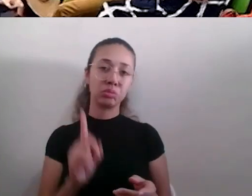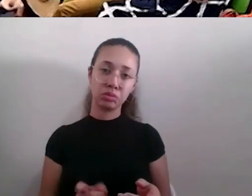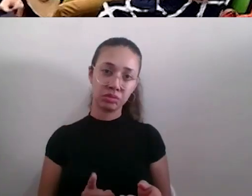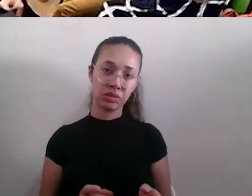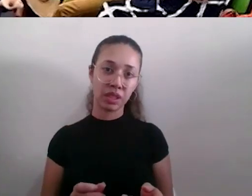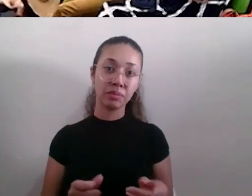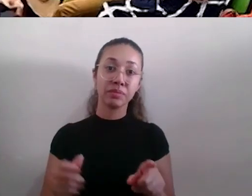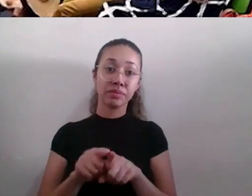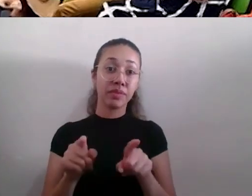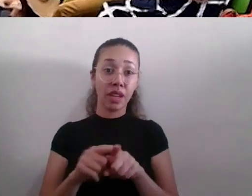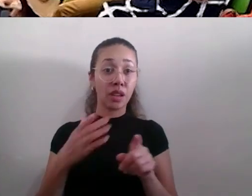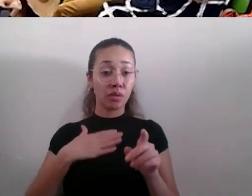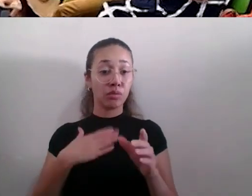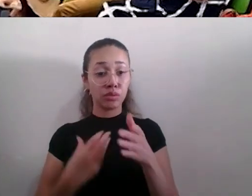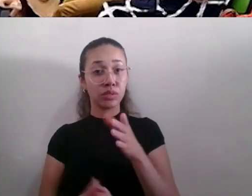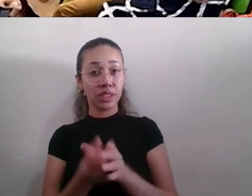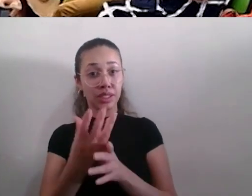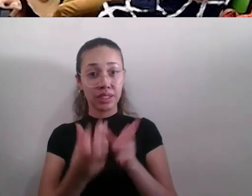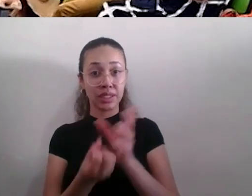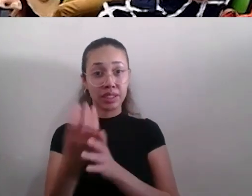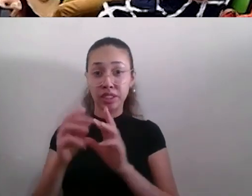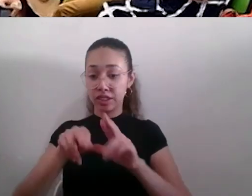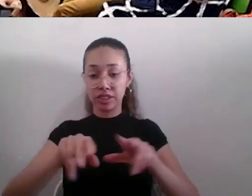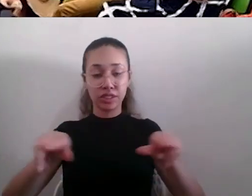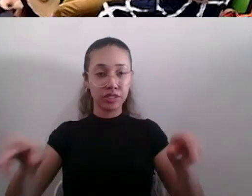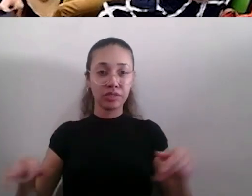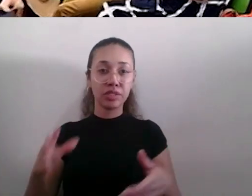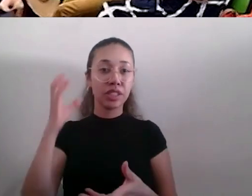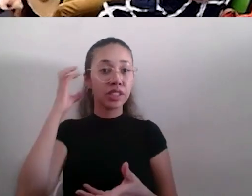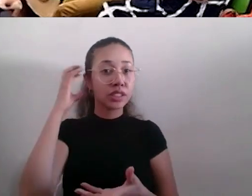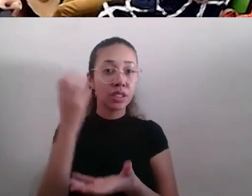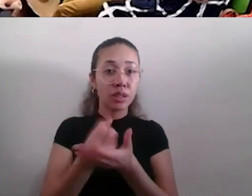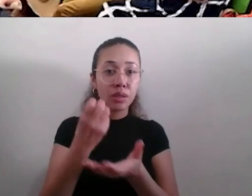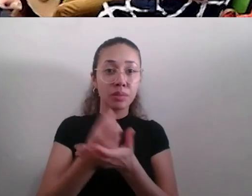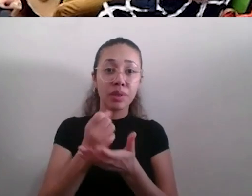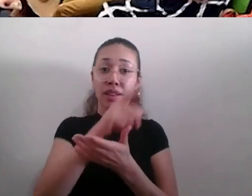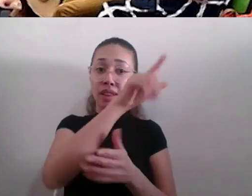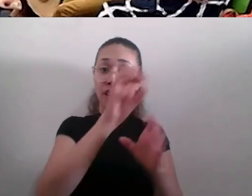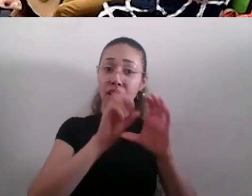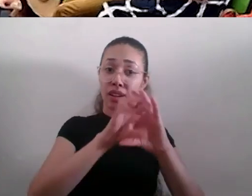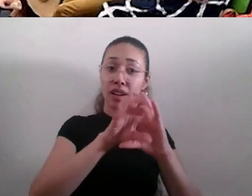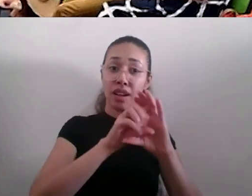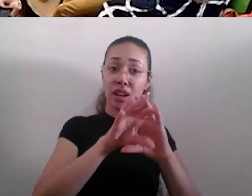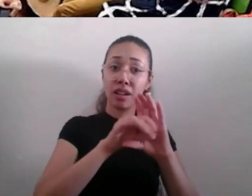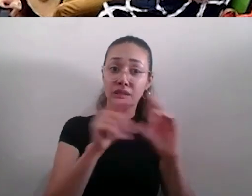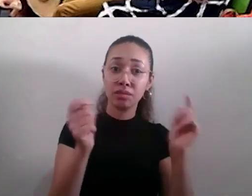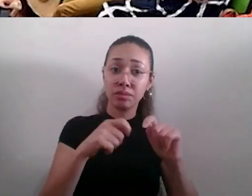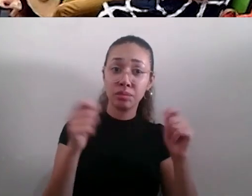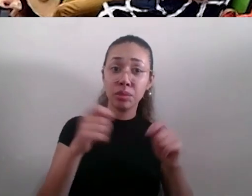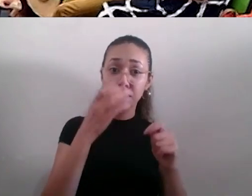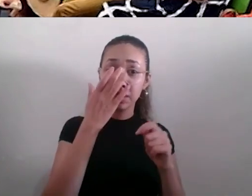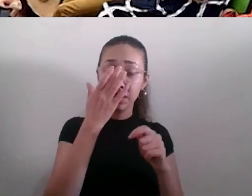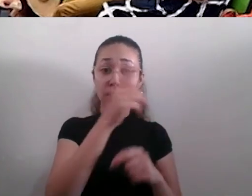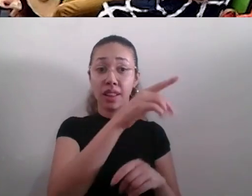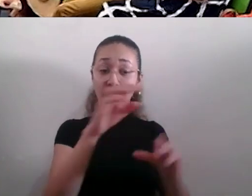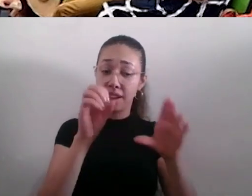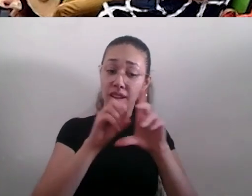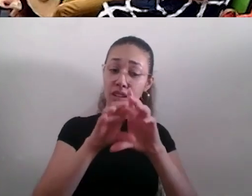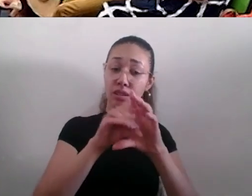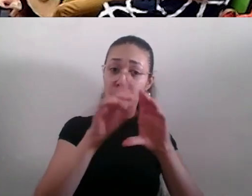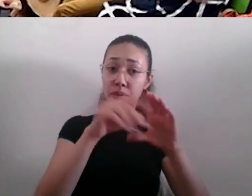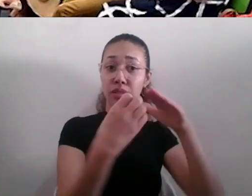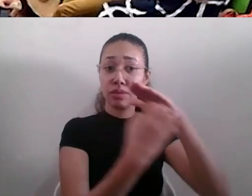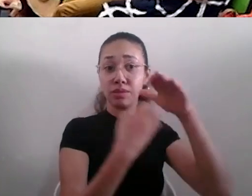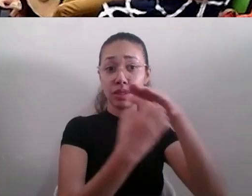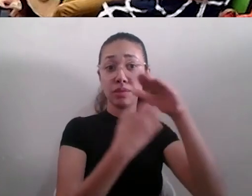você produza, a gente já produziu vários podcasts para a Globoplay, por exemplo. A Globo é uma empresa de conteúdo, mas é também uma